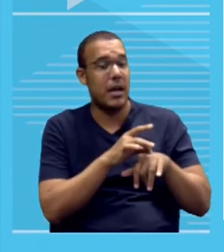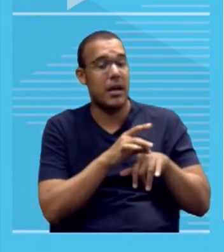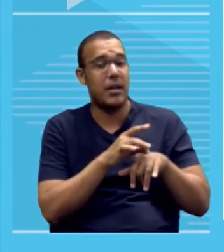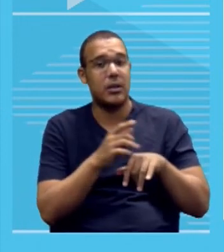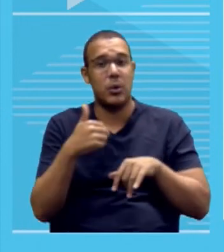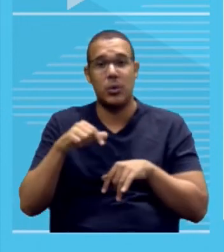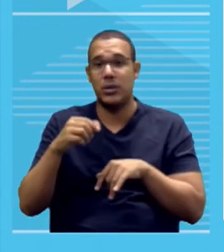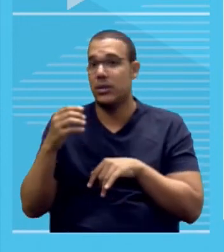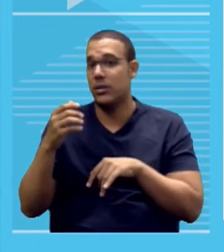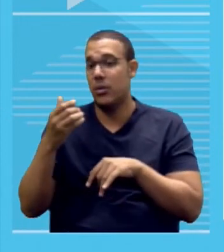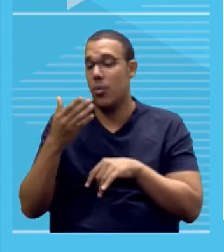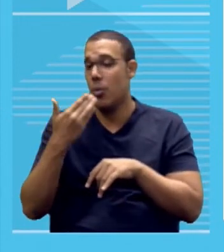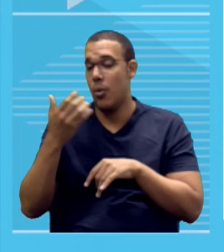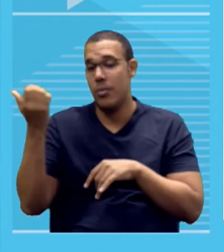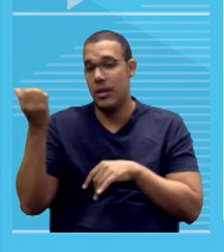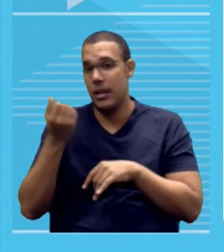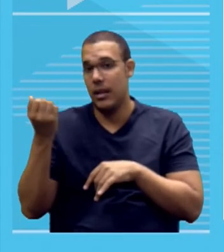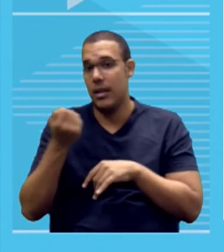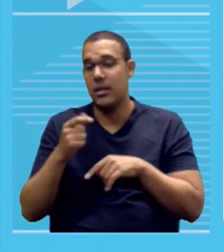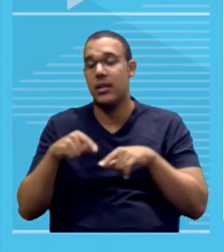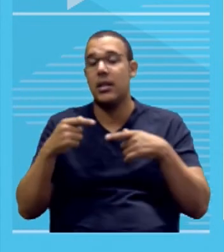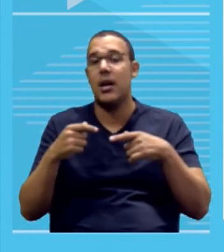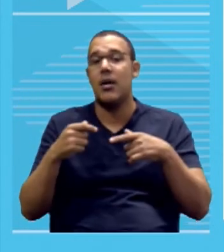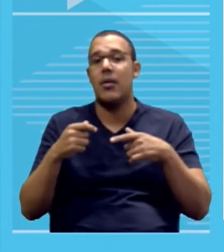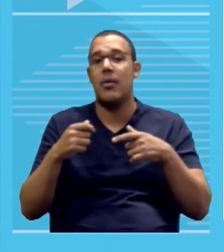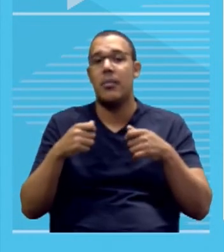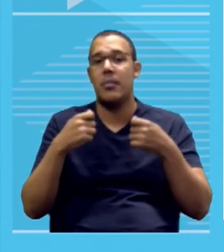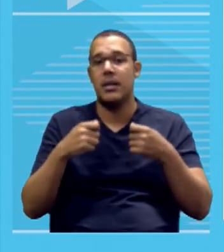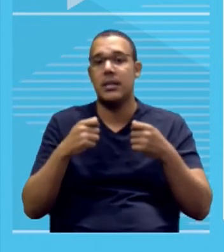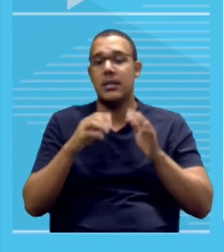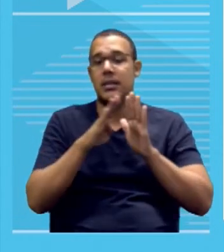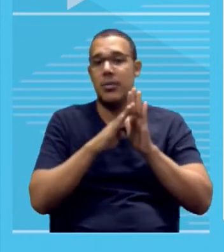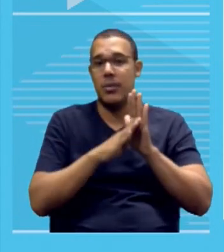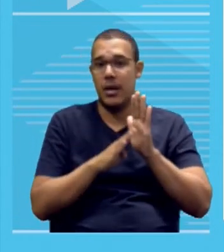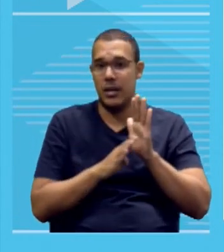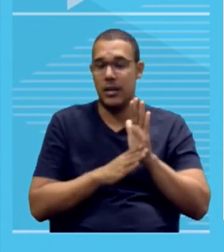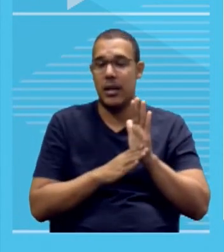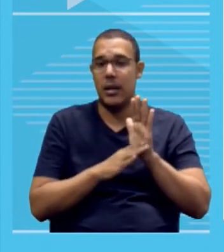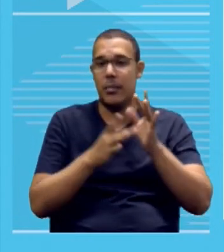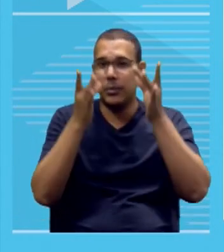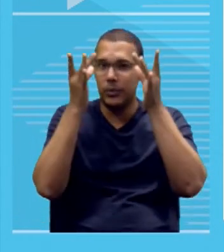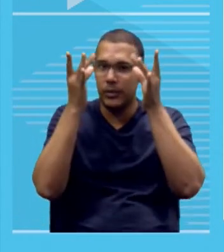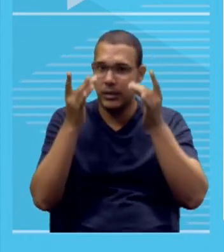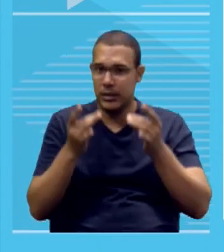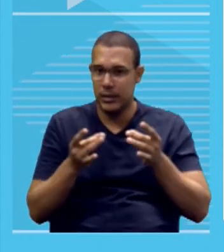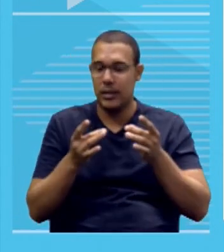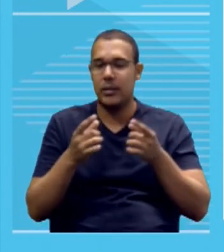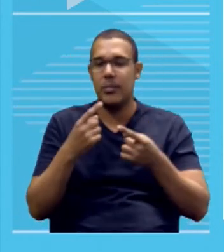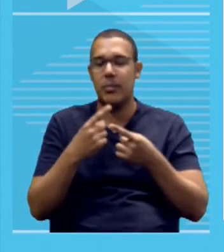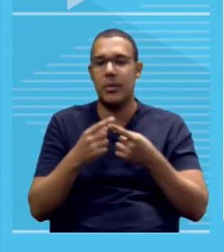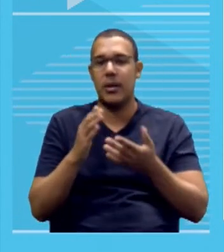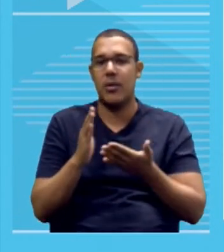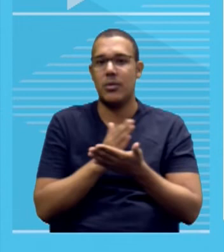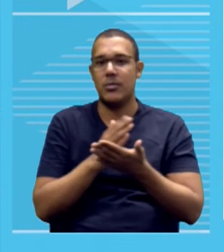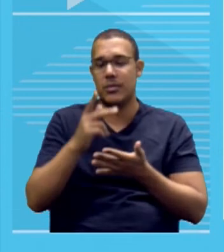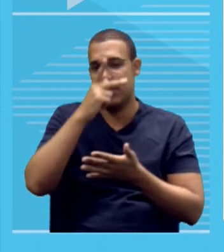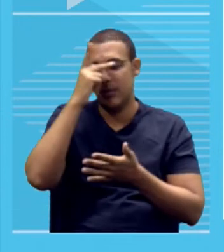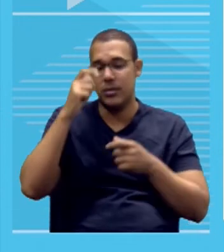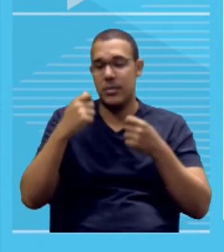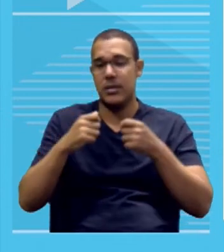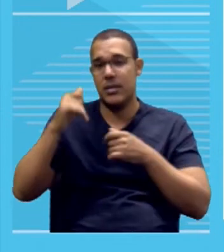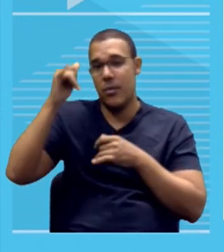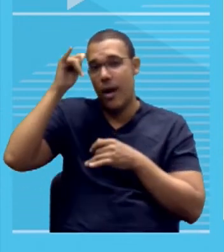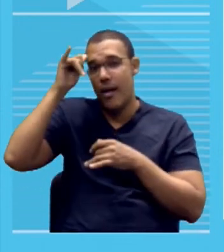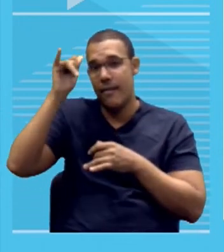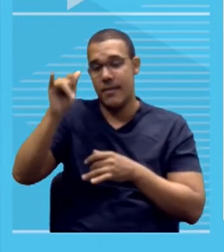comer nada que tenha leite então a pessoa simplesmente vai evitar aquelas aquelas comidas aquelas refeições que tiverem Leite incluído